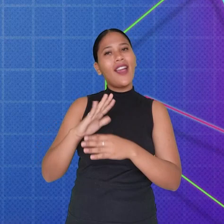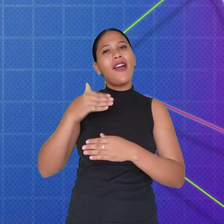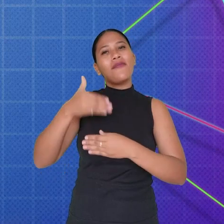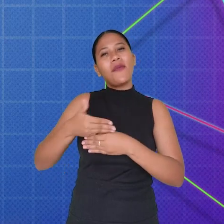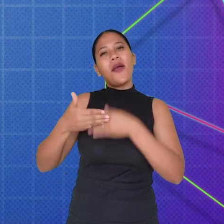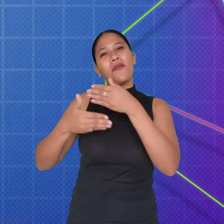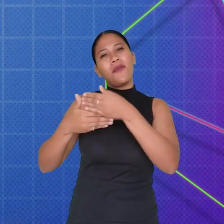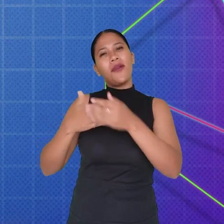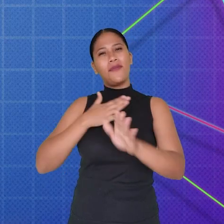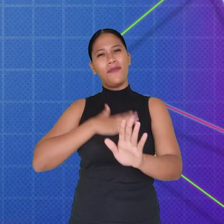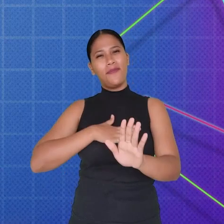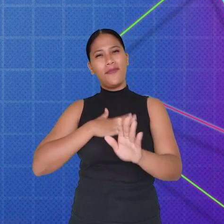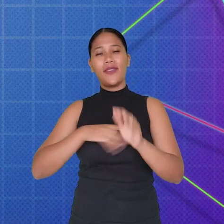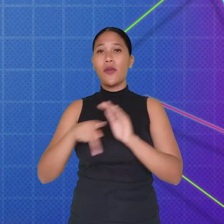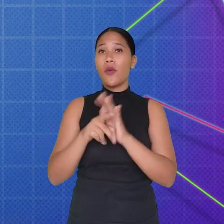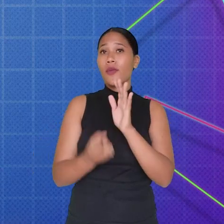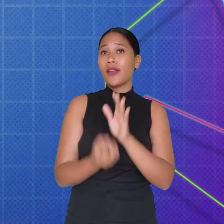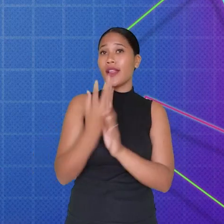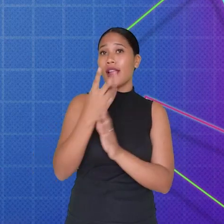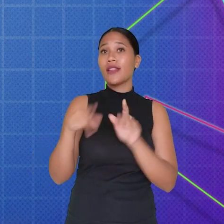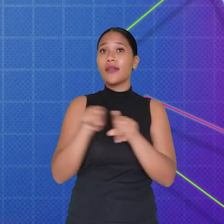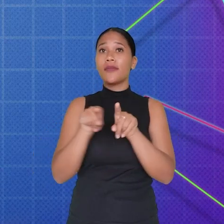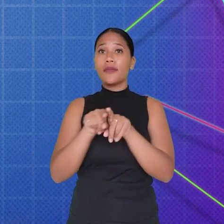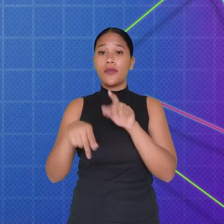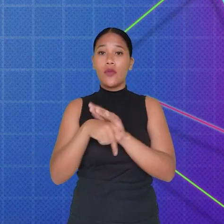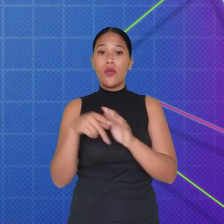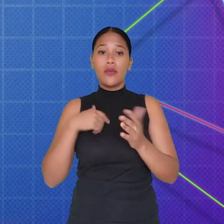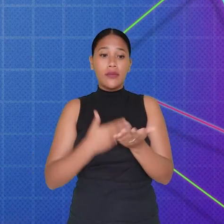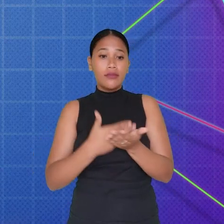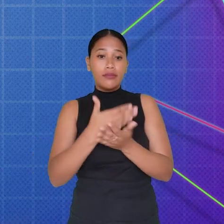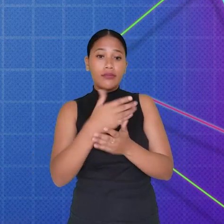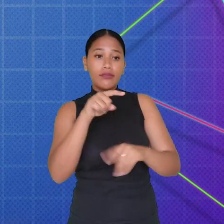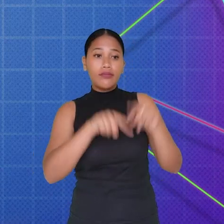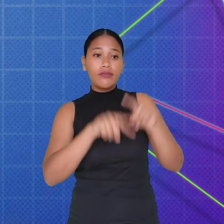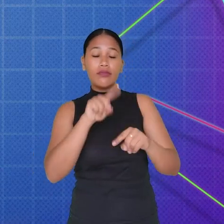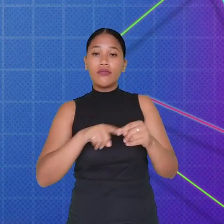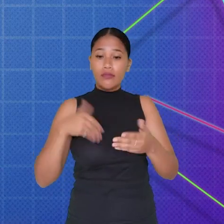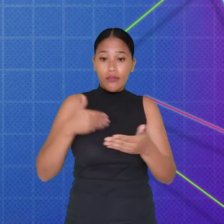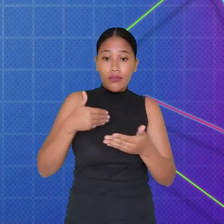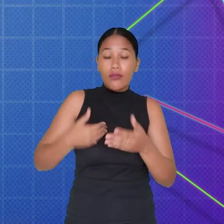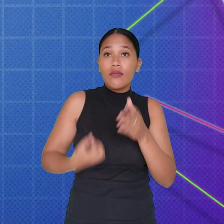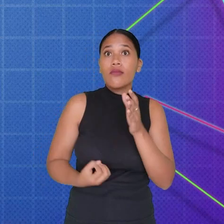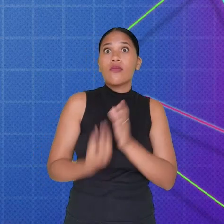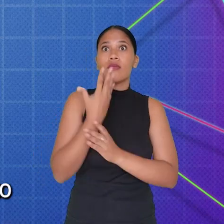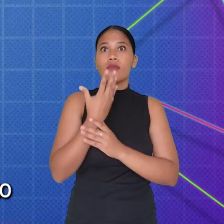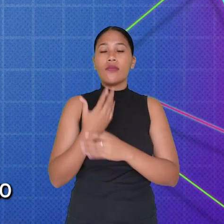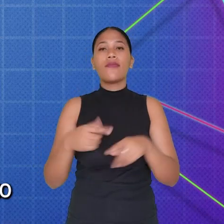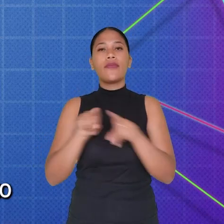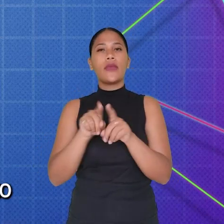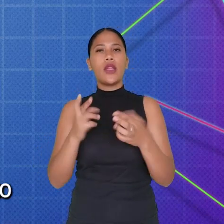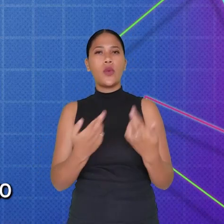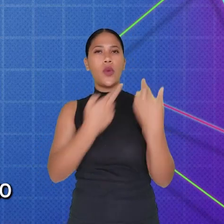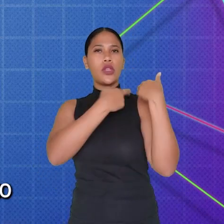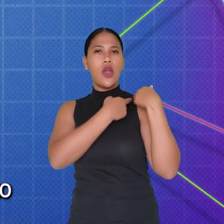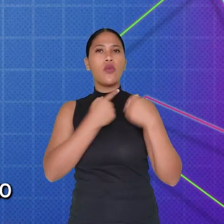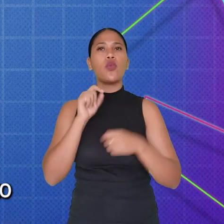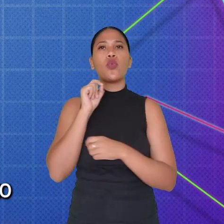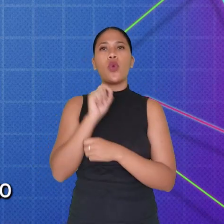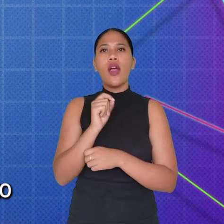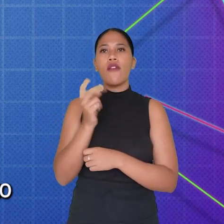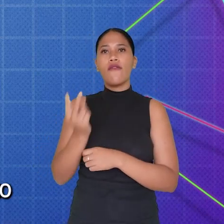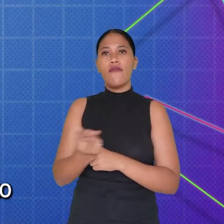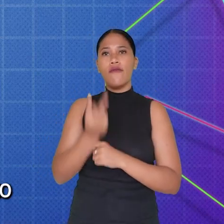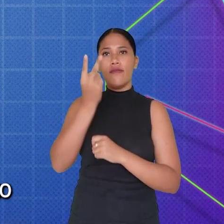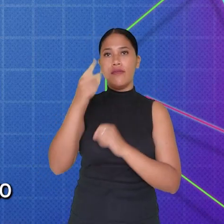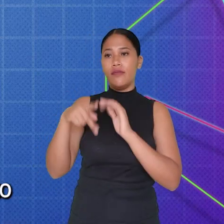invocados quando um objeto é criado e servem para inicializar o estado de um objeto recém-criado. Eles são responsáveis por definir o